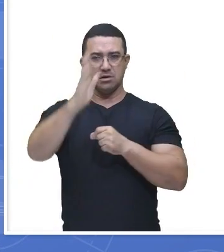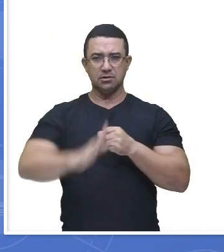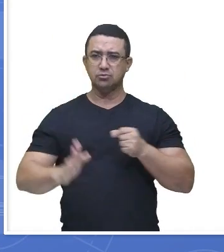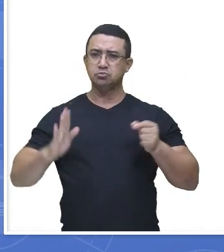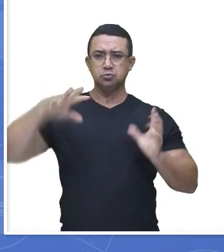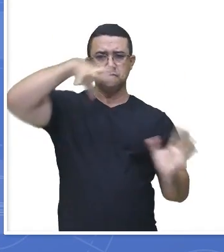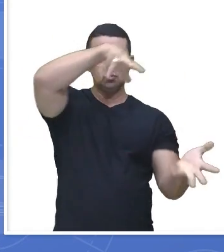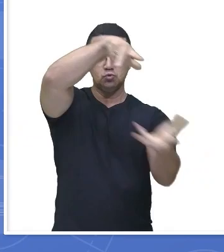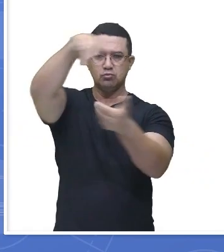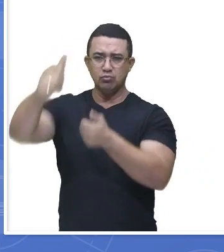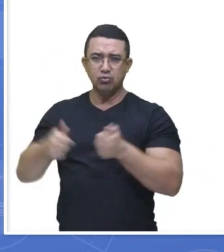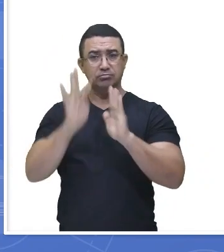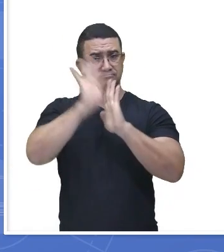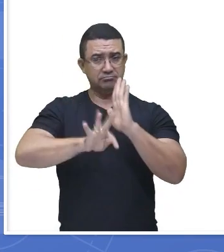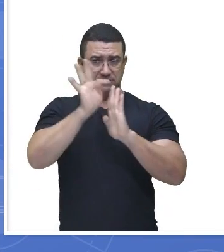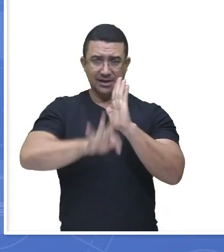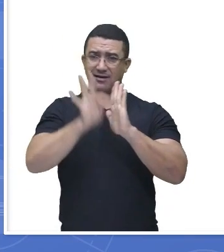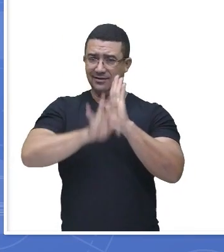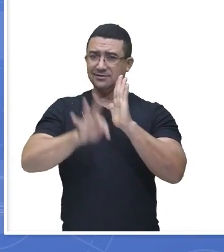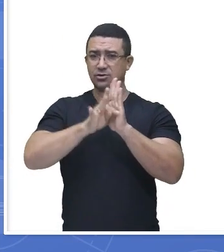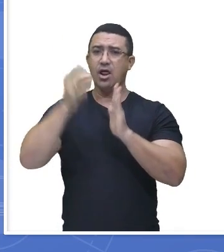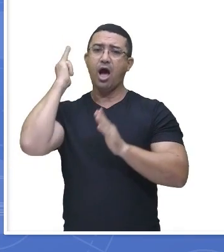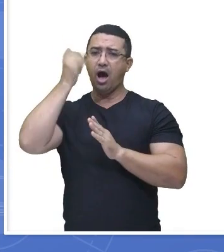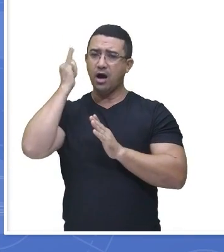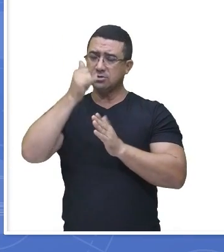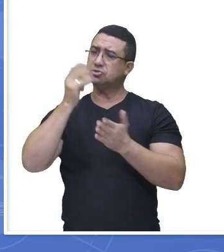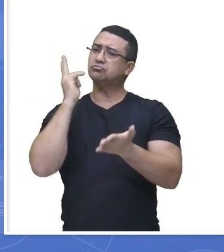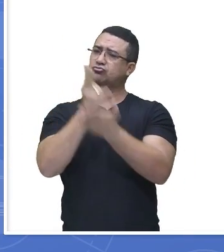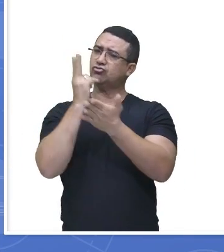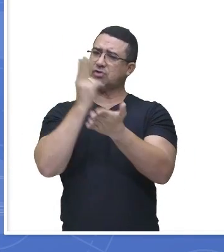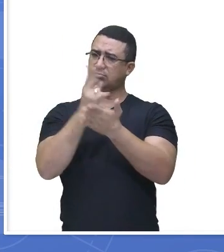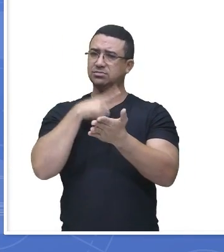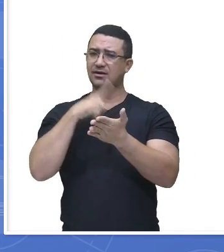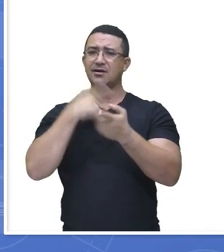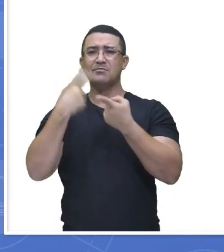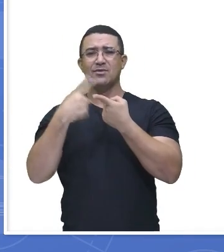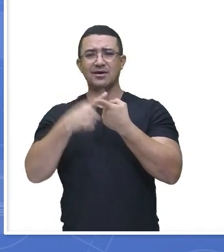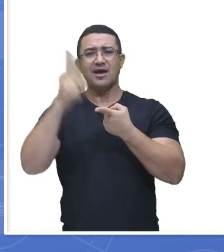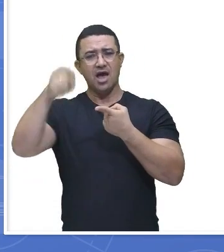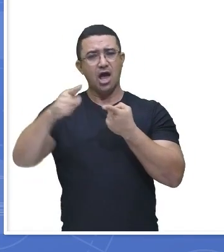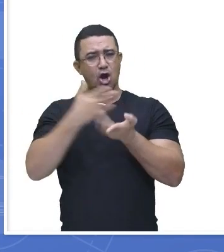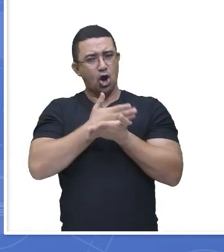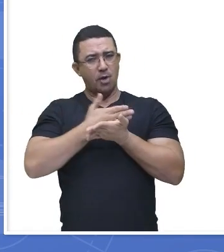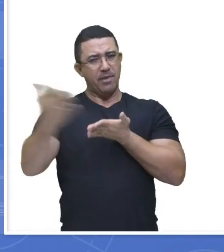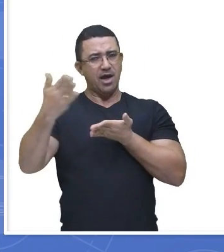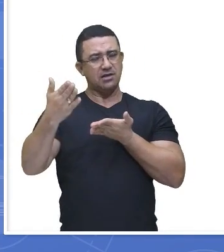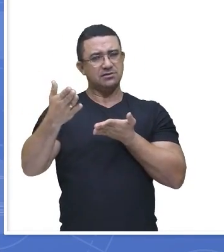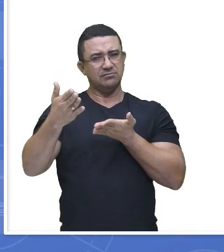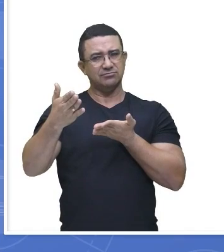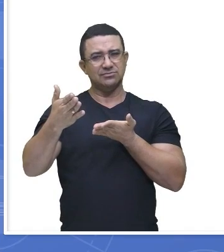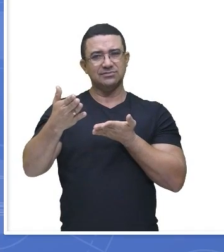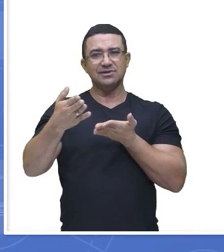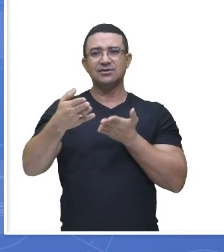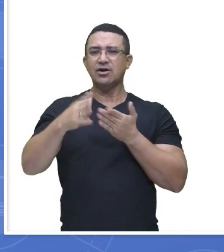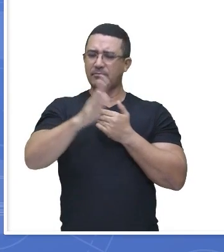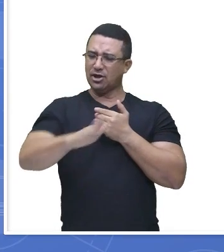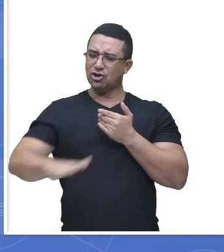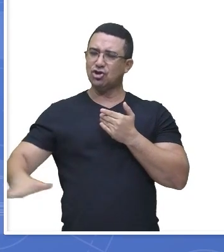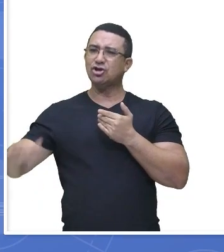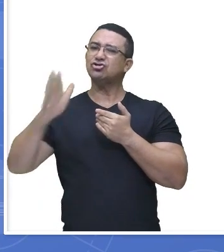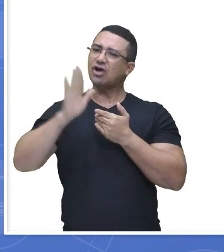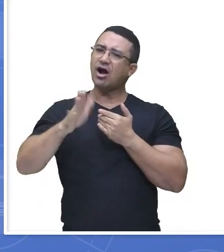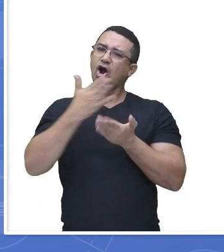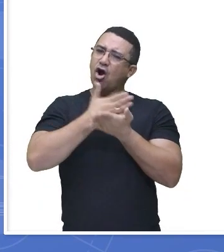O texto narrativo ele é altamente presente porque ele faz parte do início da nossa vida. Desde crianças já começamos a ouvi-lo,